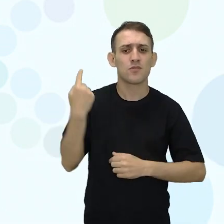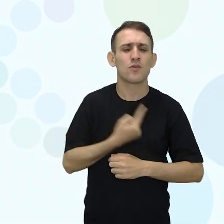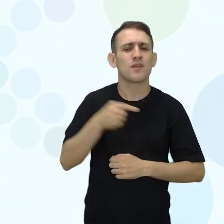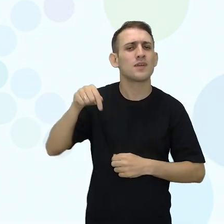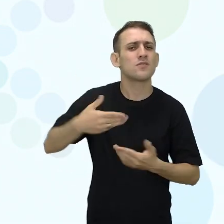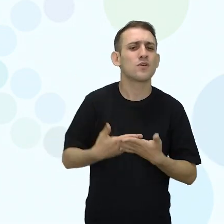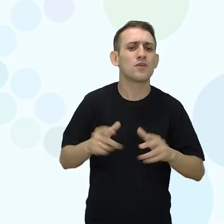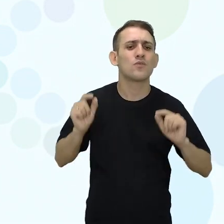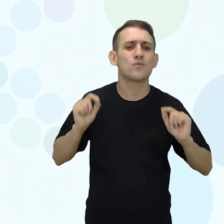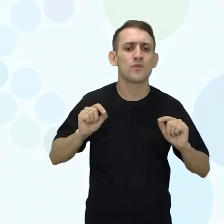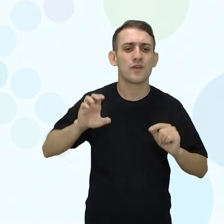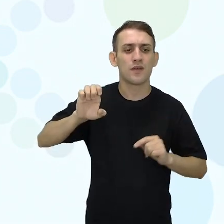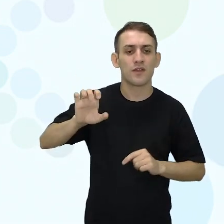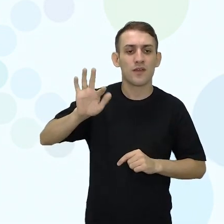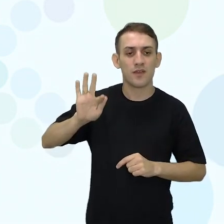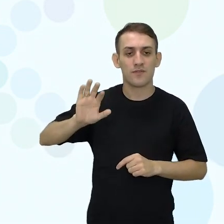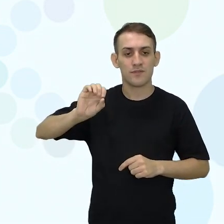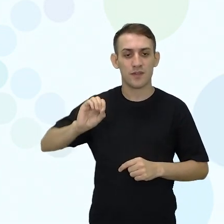trabalhar hoje é